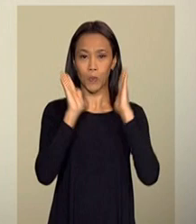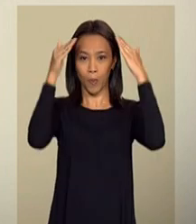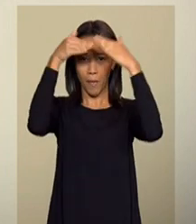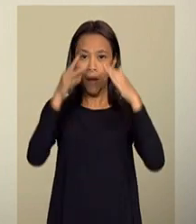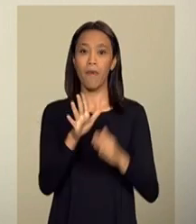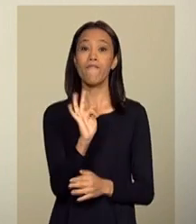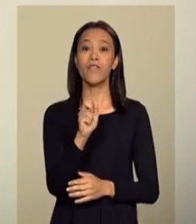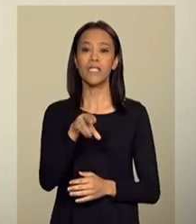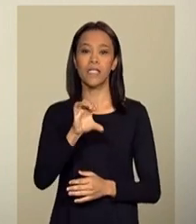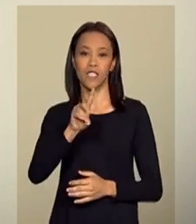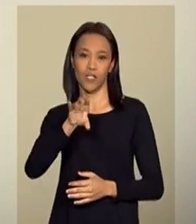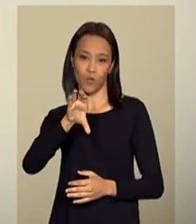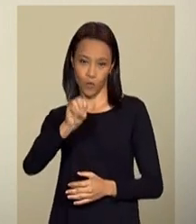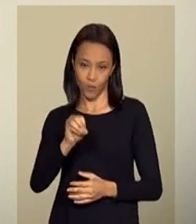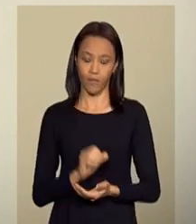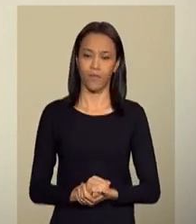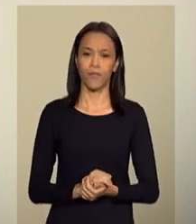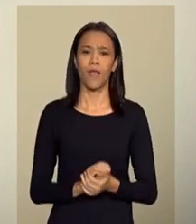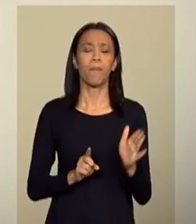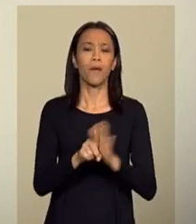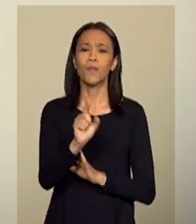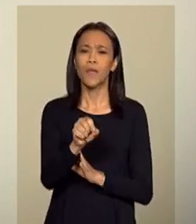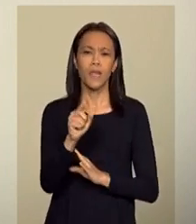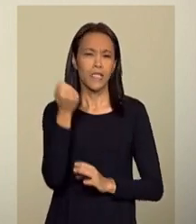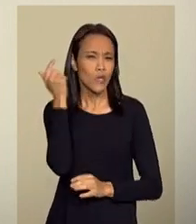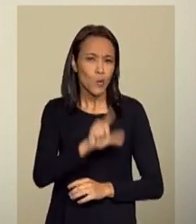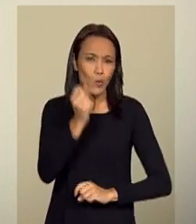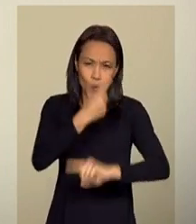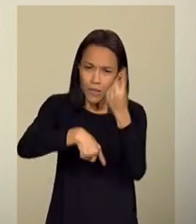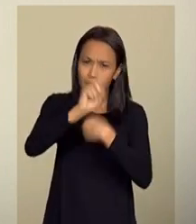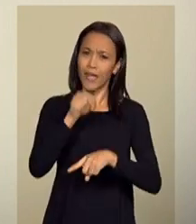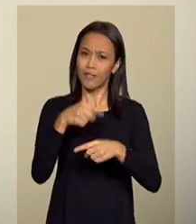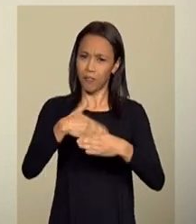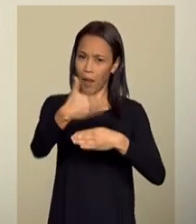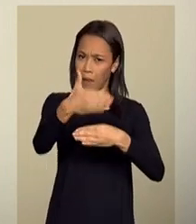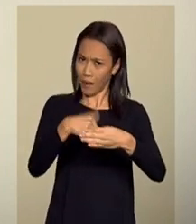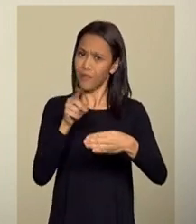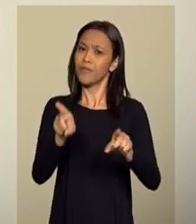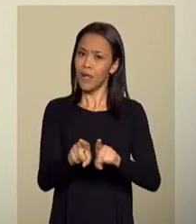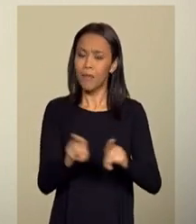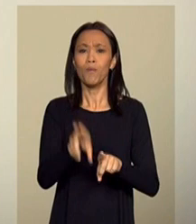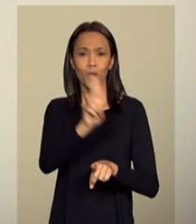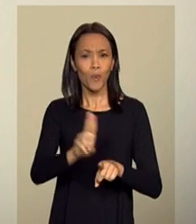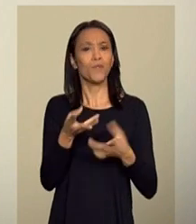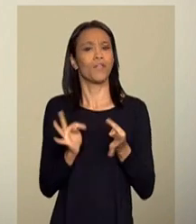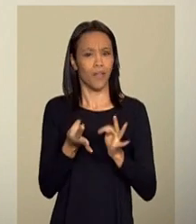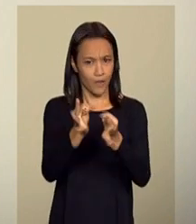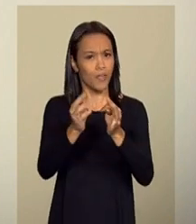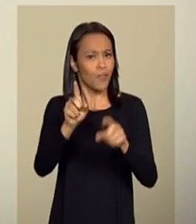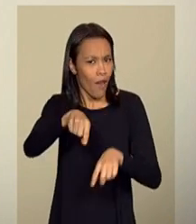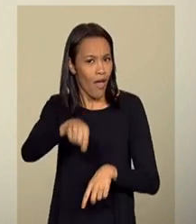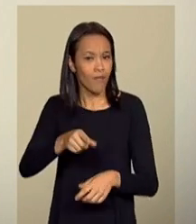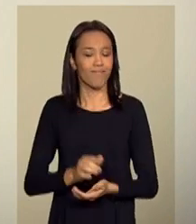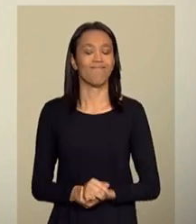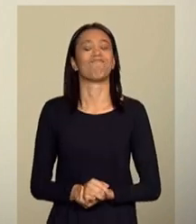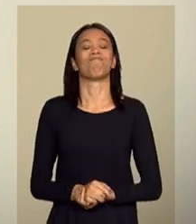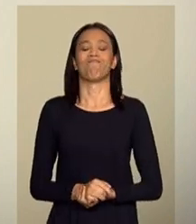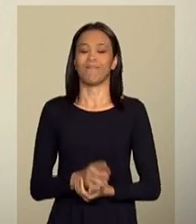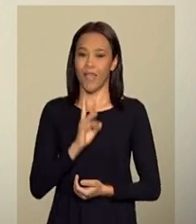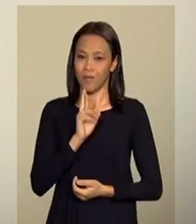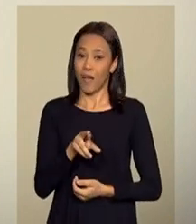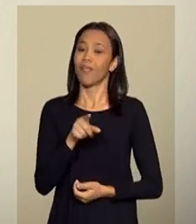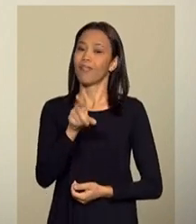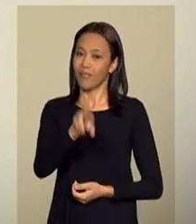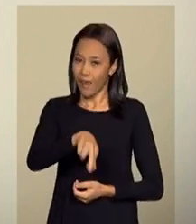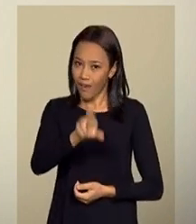Francisco President o sucesso de todo o plano estratégico de fronteiras também depende do uso de tecnologia não é mesmo você tem toda a